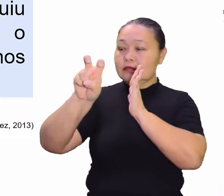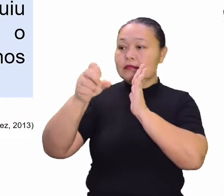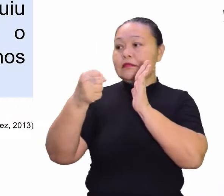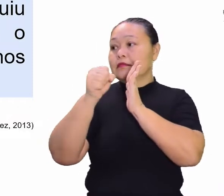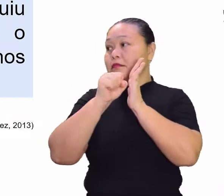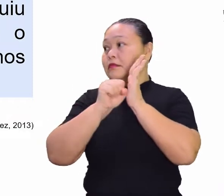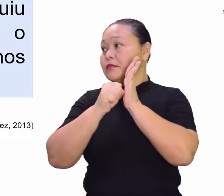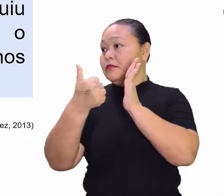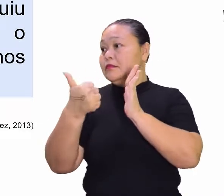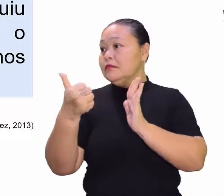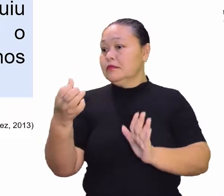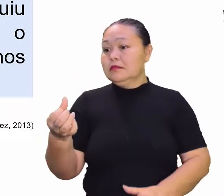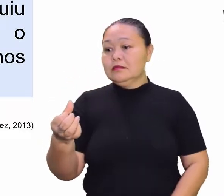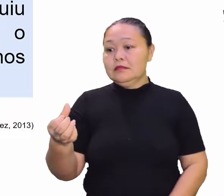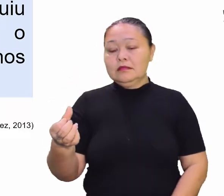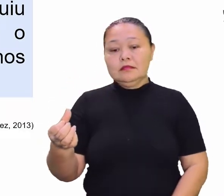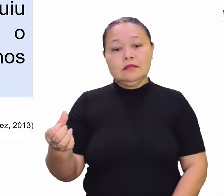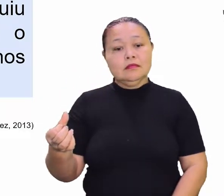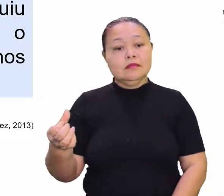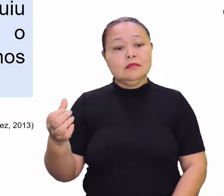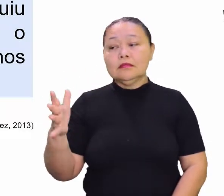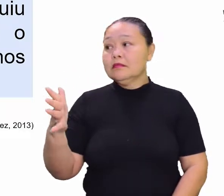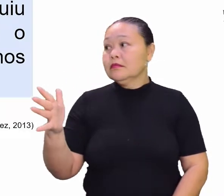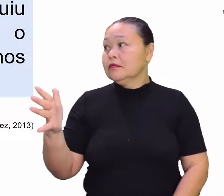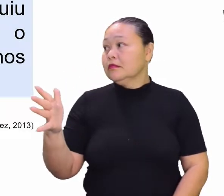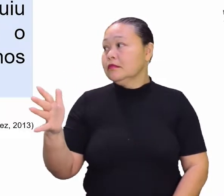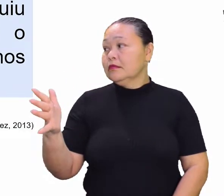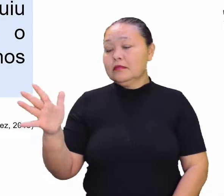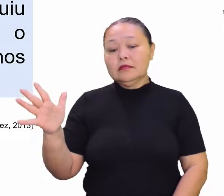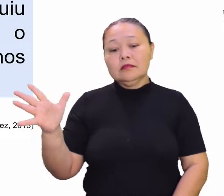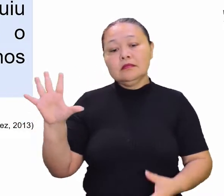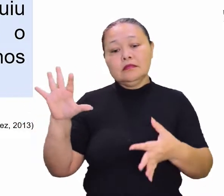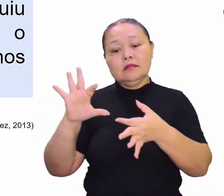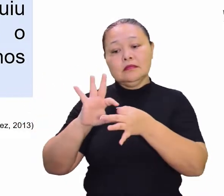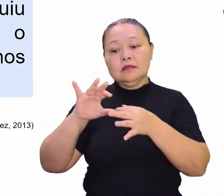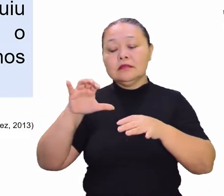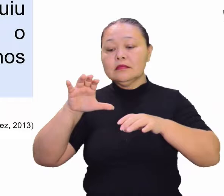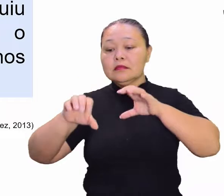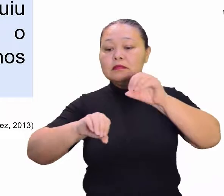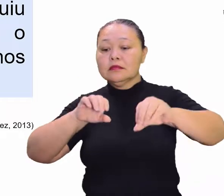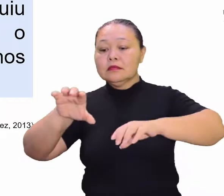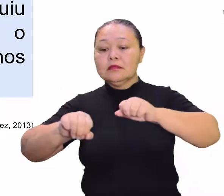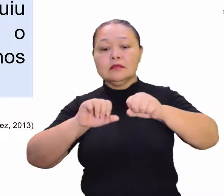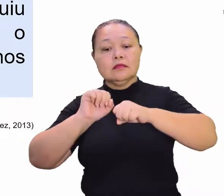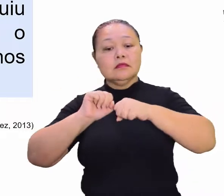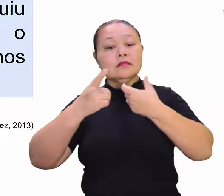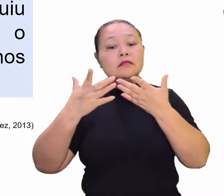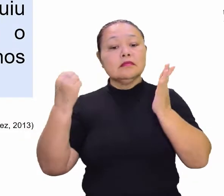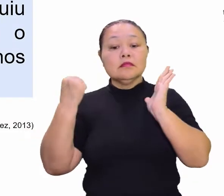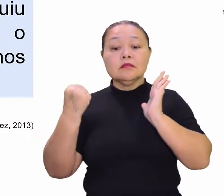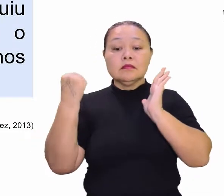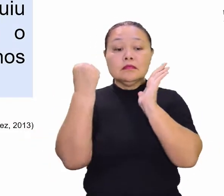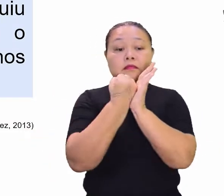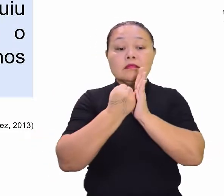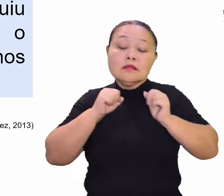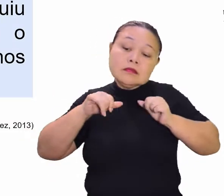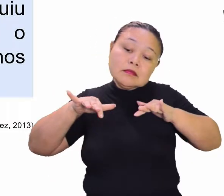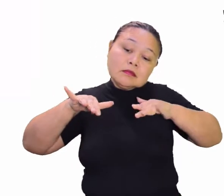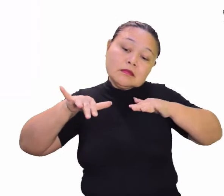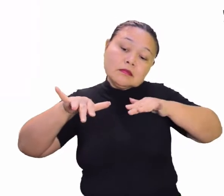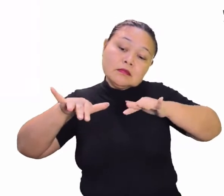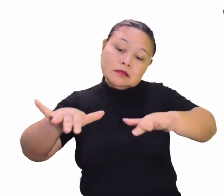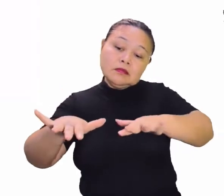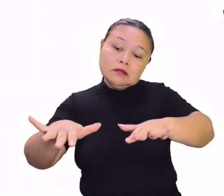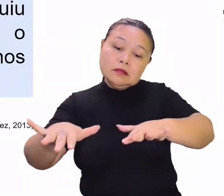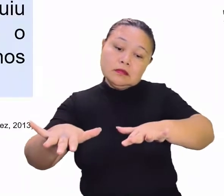e XVI, ligadas ao colonialismo que marcou a